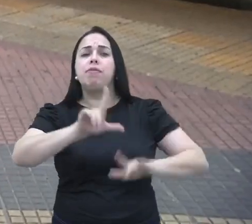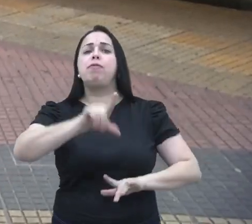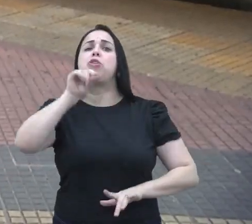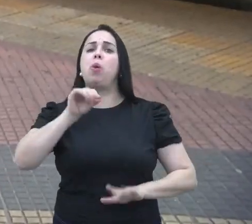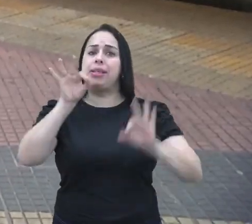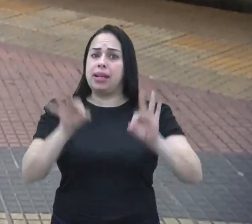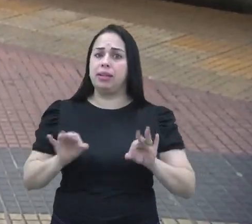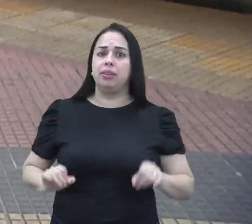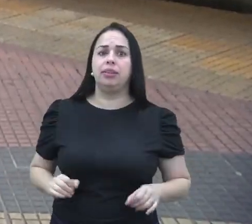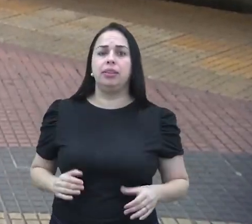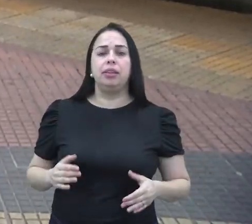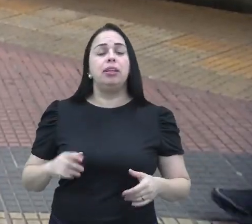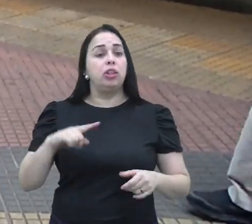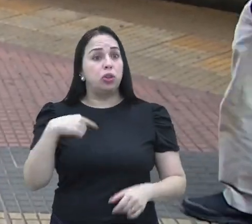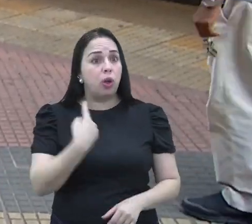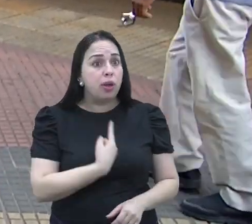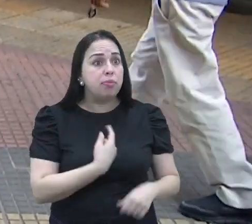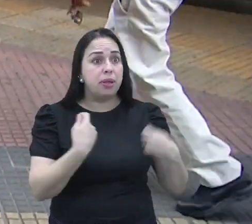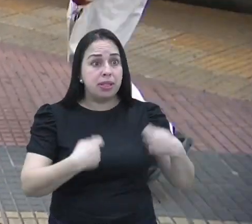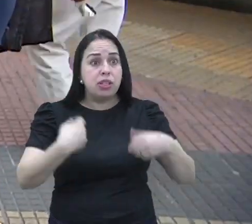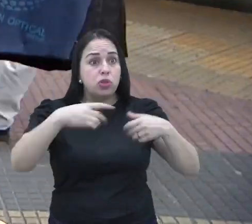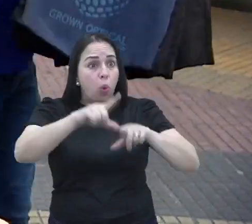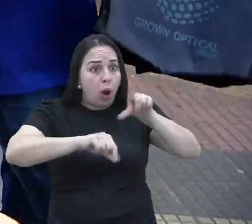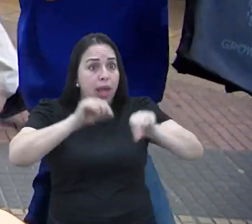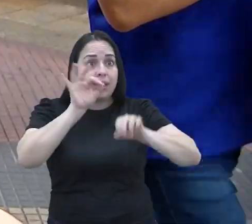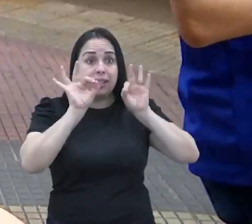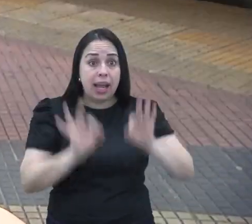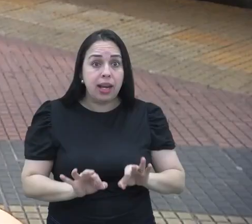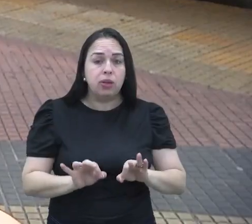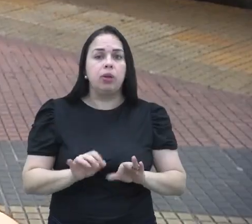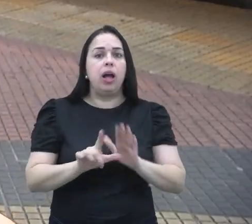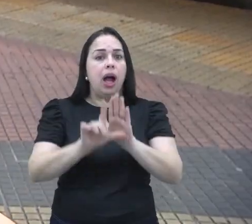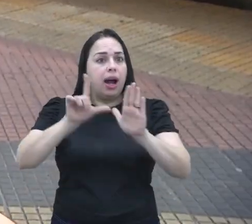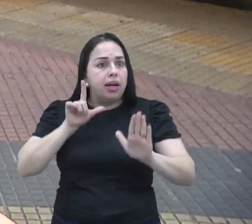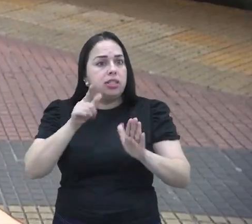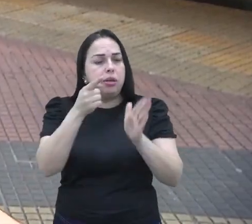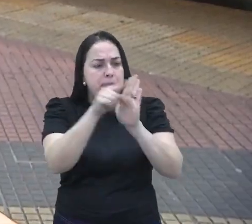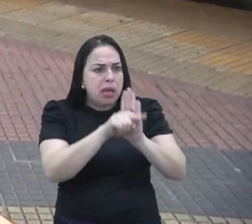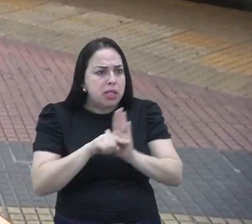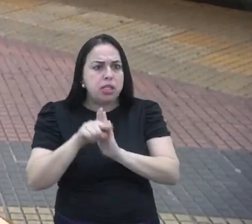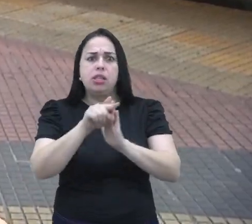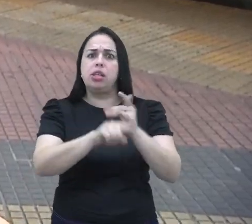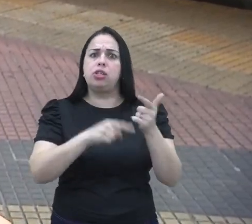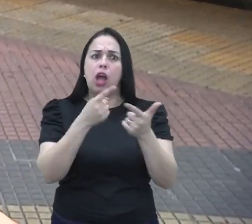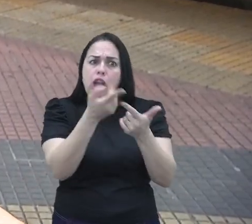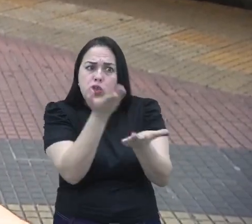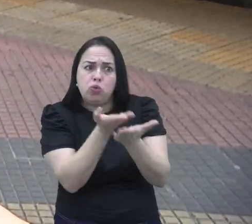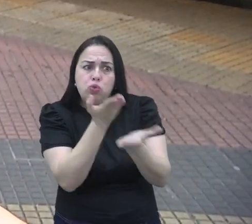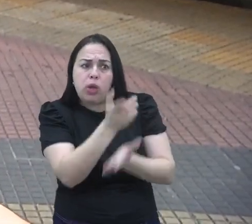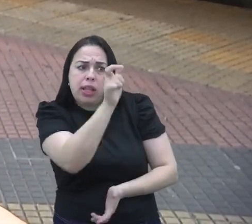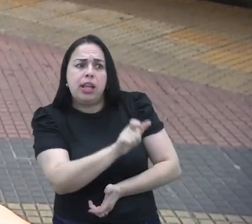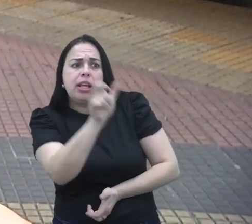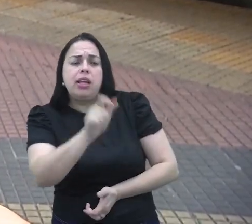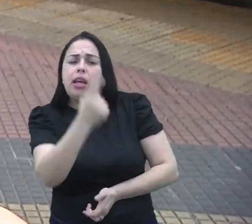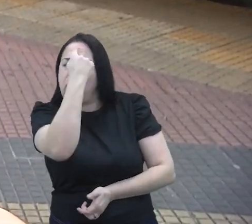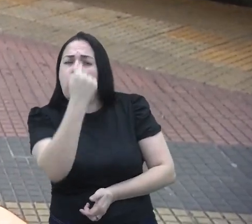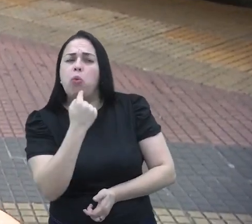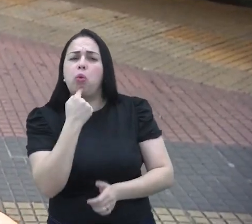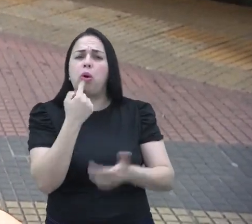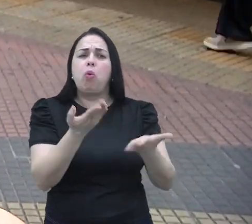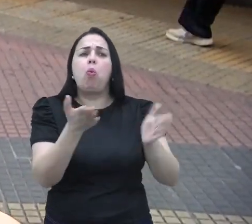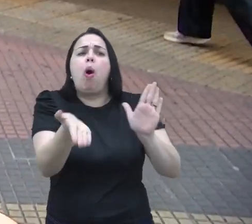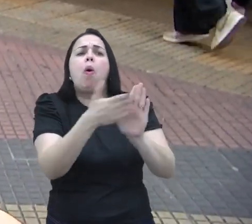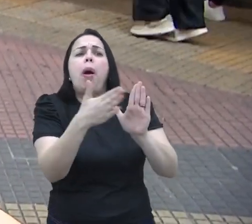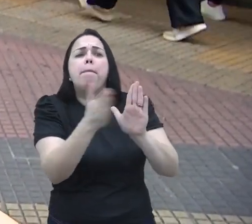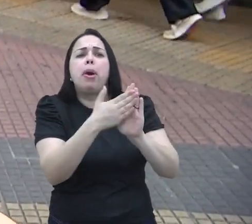não escolher certo e a gente que sofre as consequências. Então estude os candidatos, pesquise o histórico dele, quais são